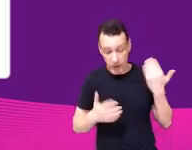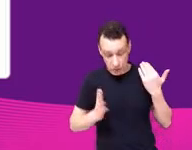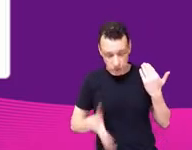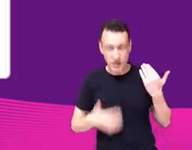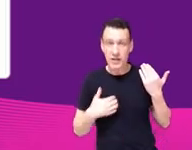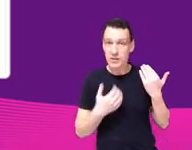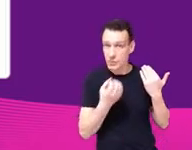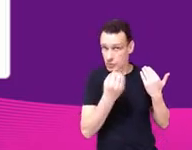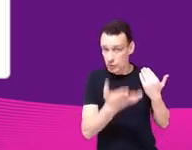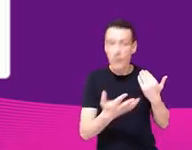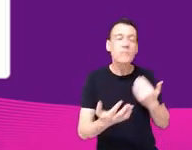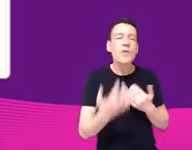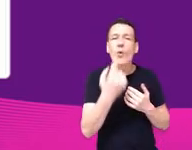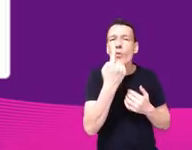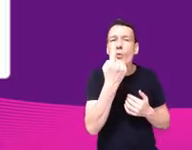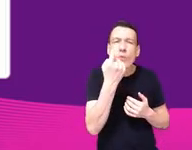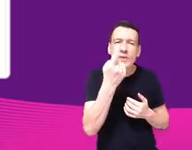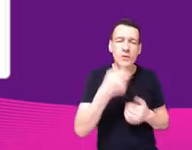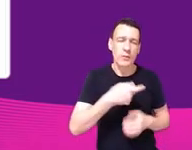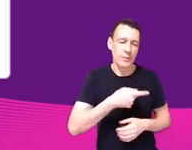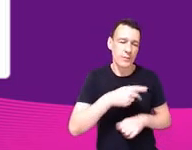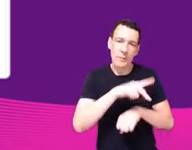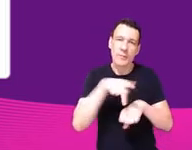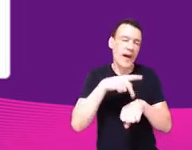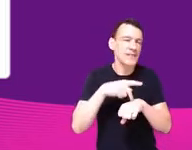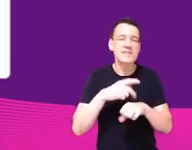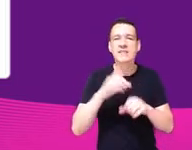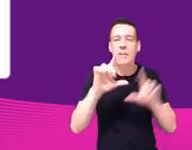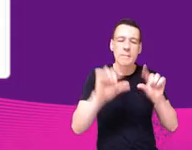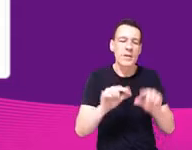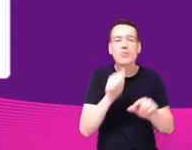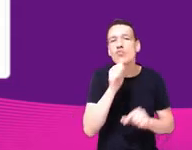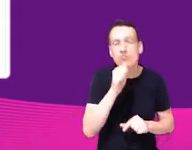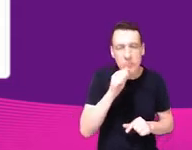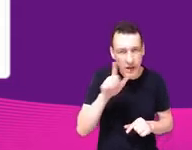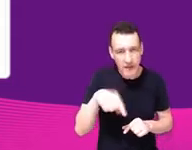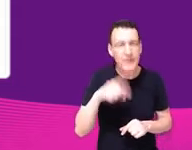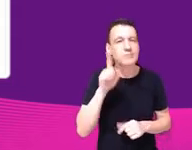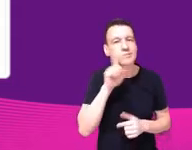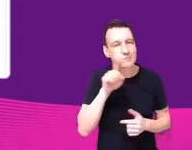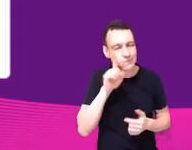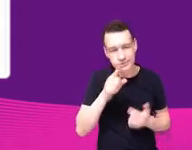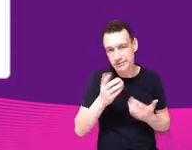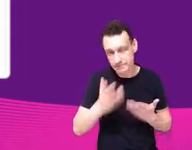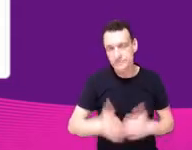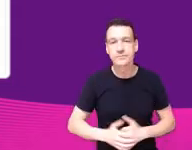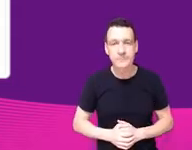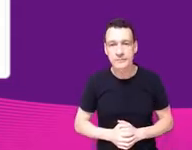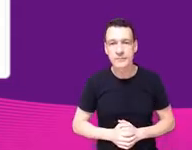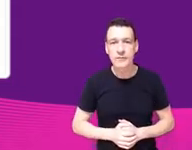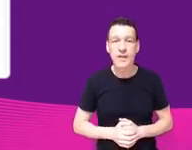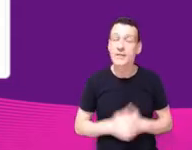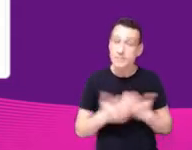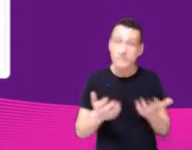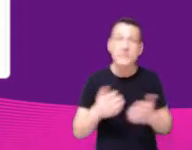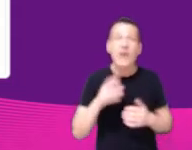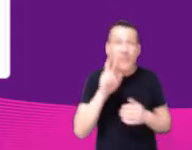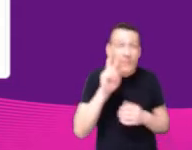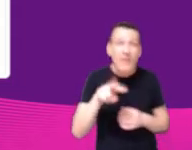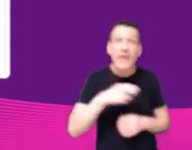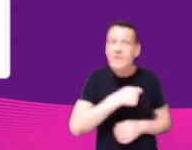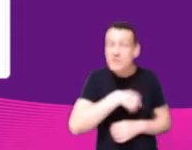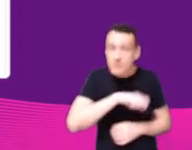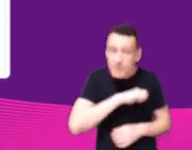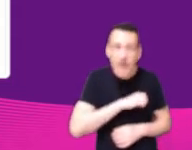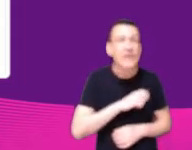negativamente impactado foram os Estados Unidos. Quando nós olhamos aqui para o impacto na Espanha, caiu